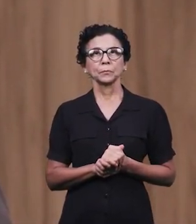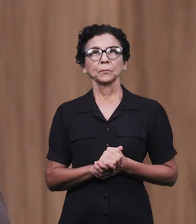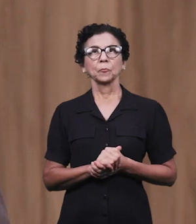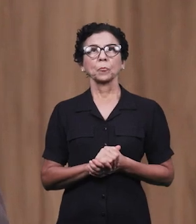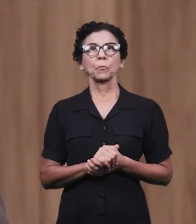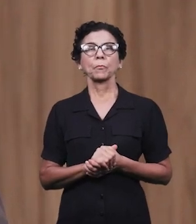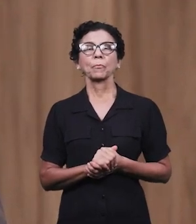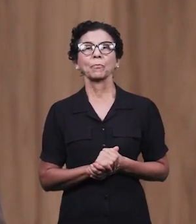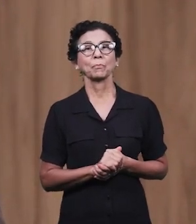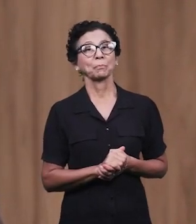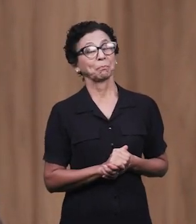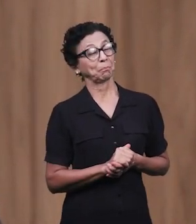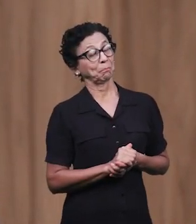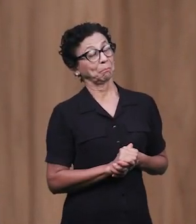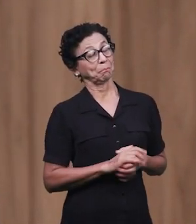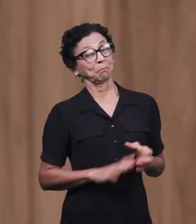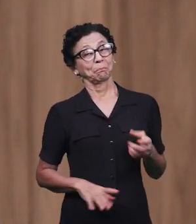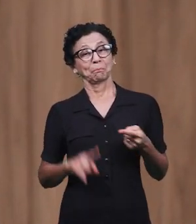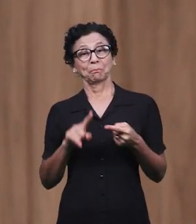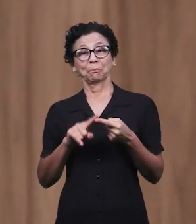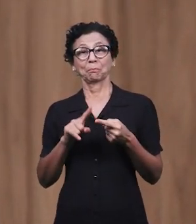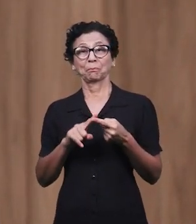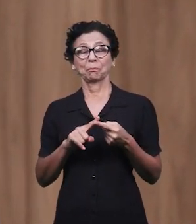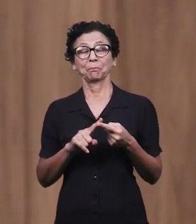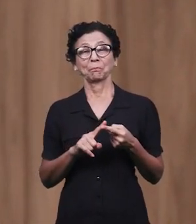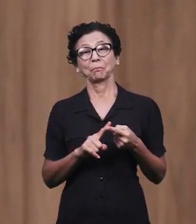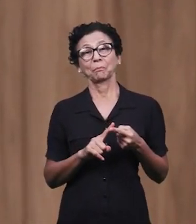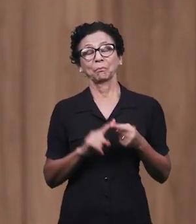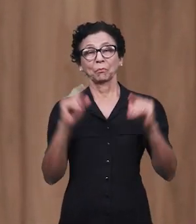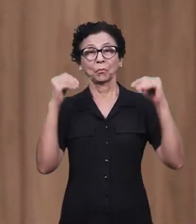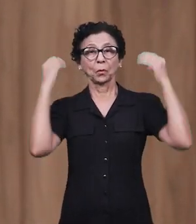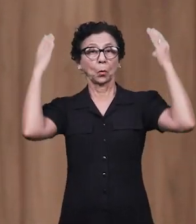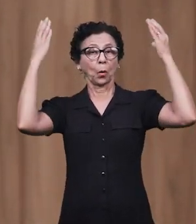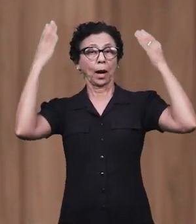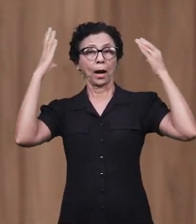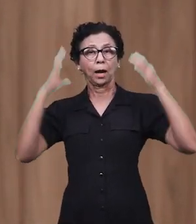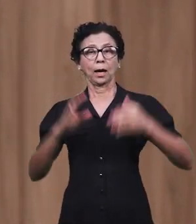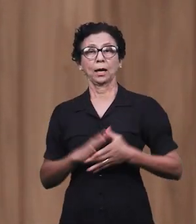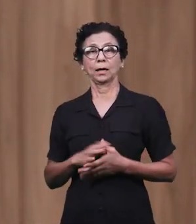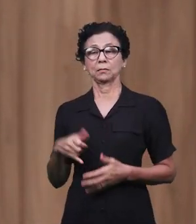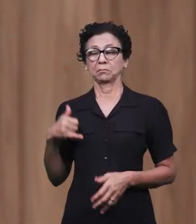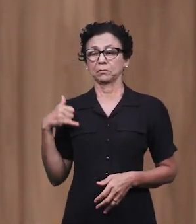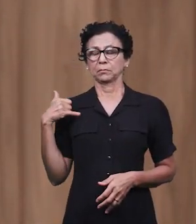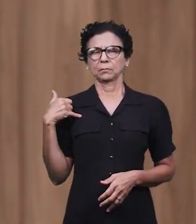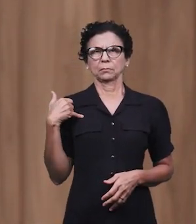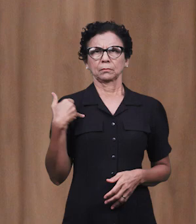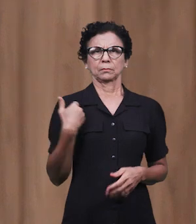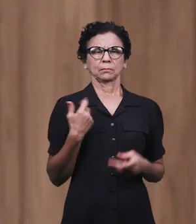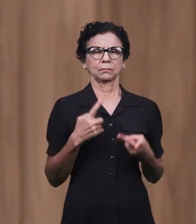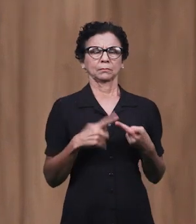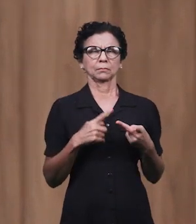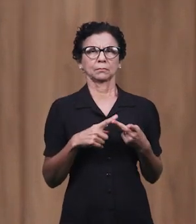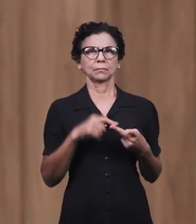pessoas vão ali, os tribunos, para ouvir. Paulo é trazido, então, daquela